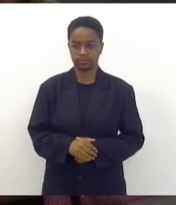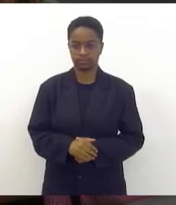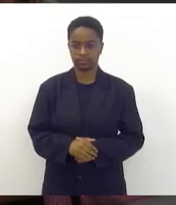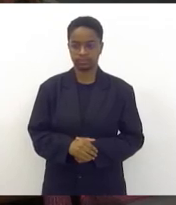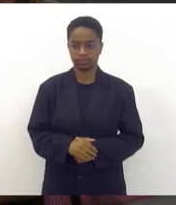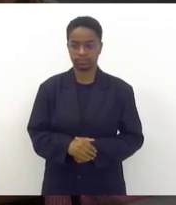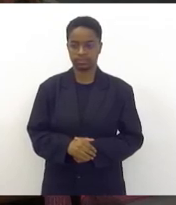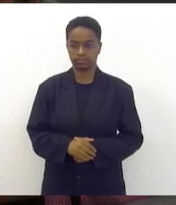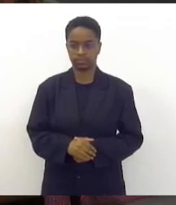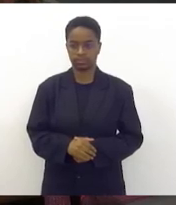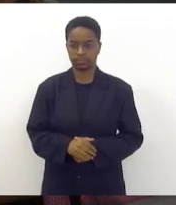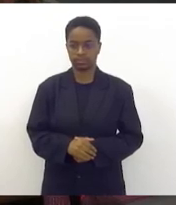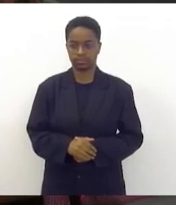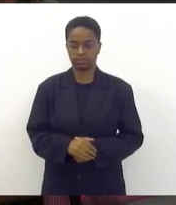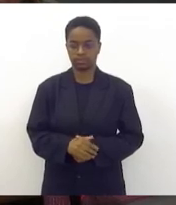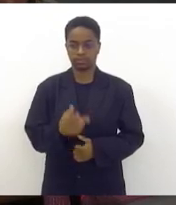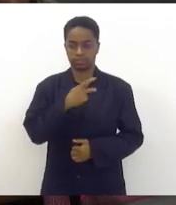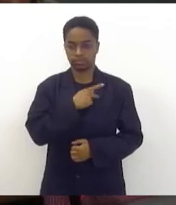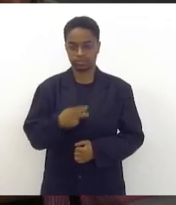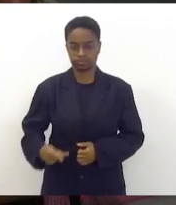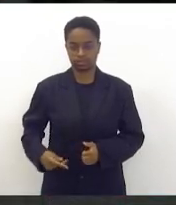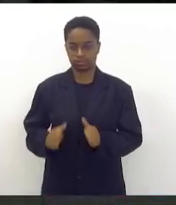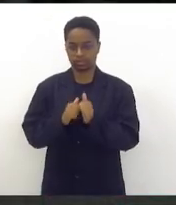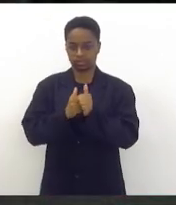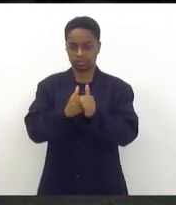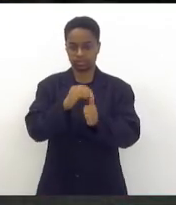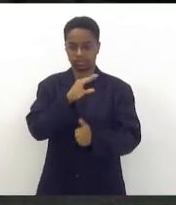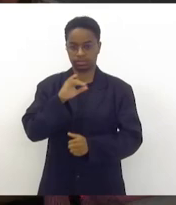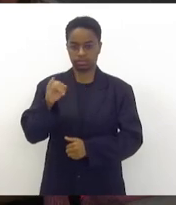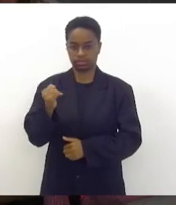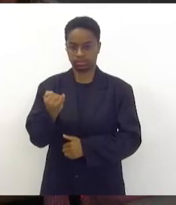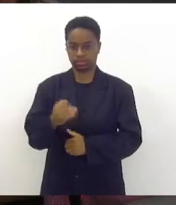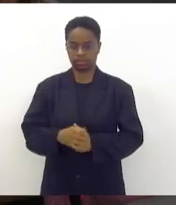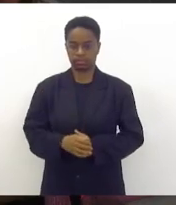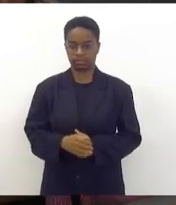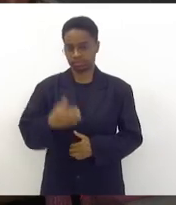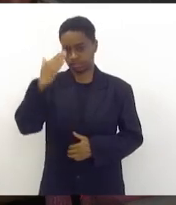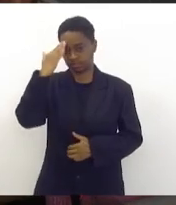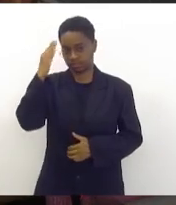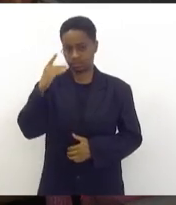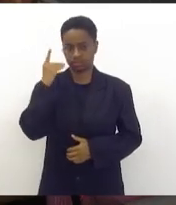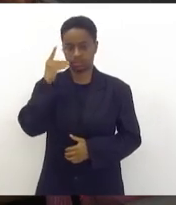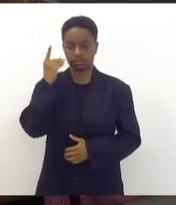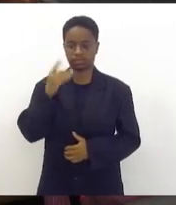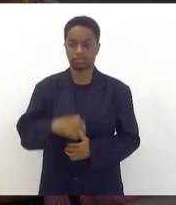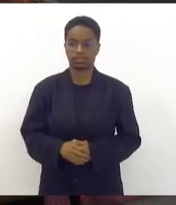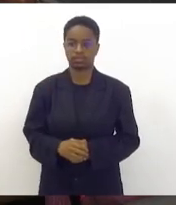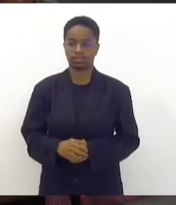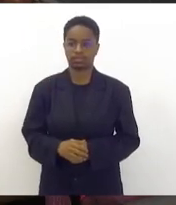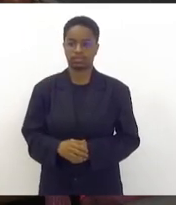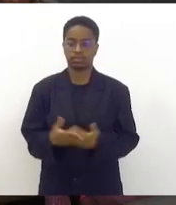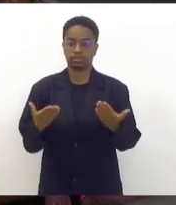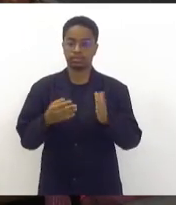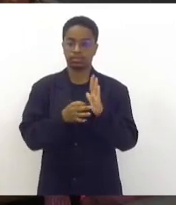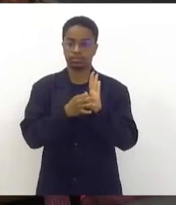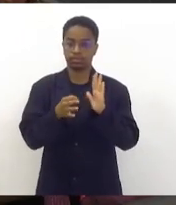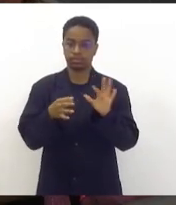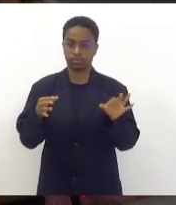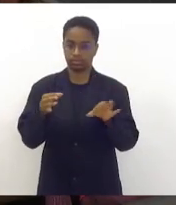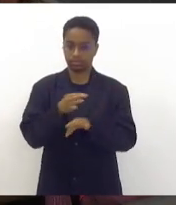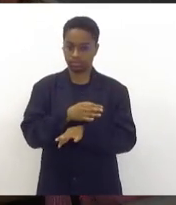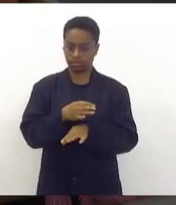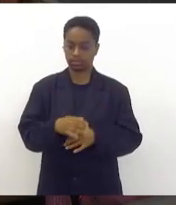Sidney Aquele. Senhor presidente, acompanho o parecer da CCJ. Muito obrigado, meu nobre deputado. Com os pareceres